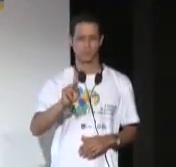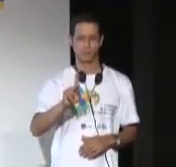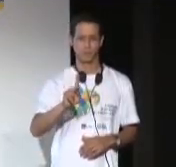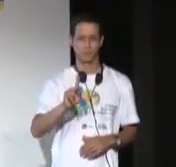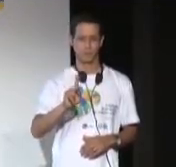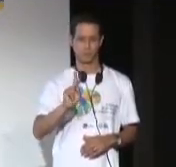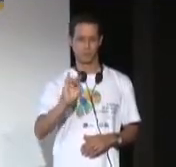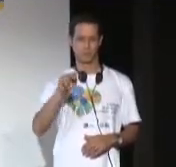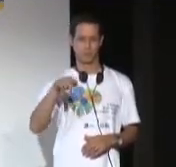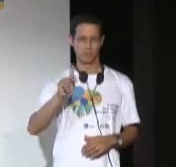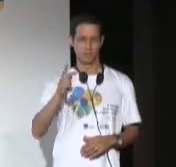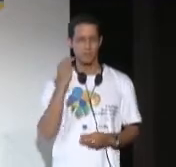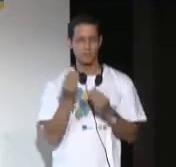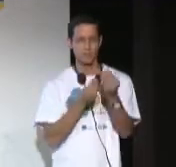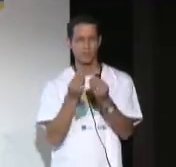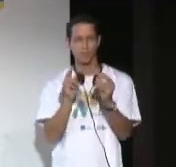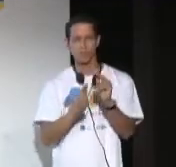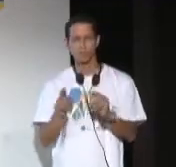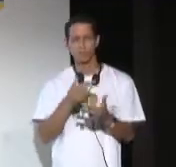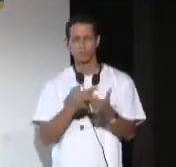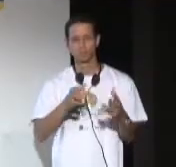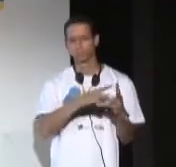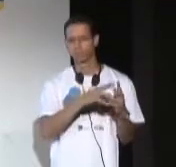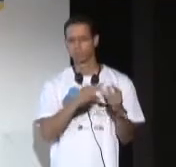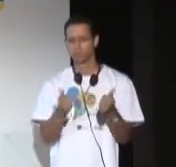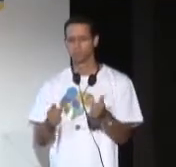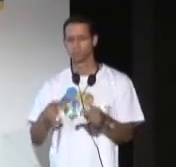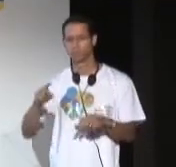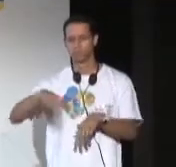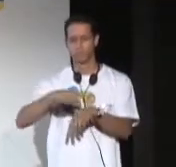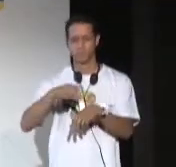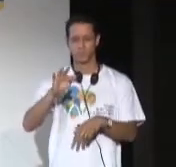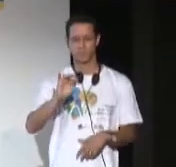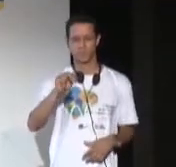problemas complexos na Finlândia?